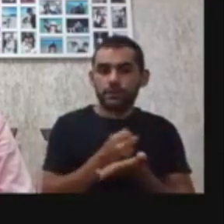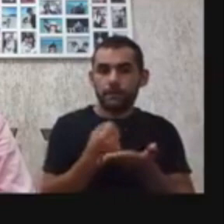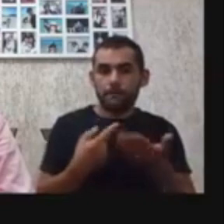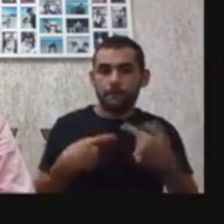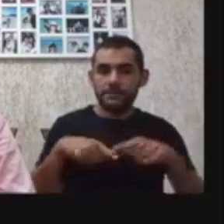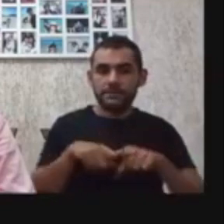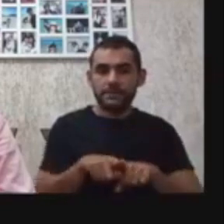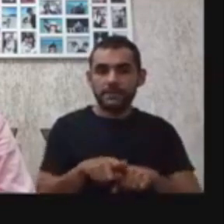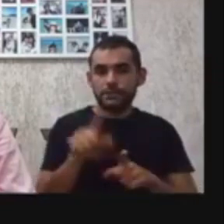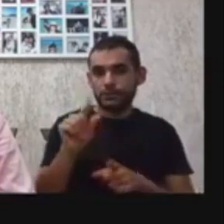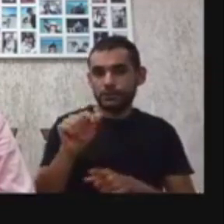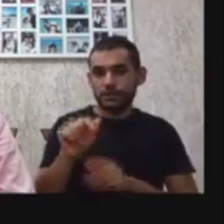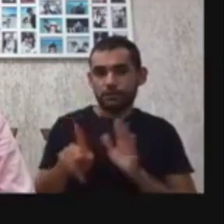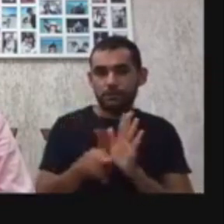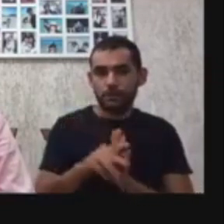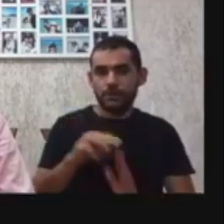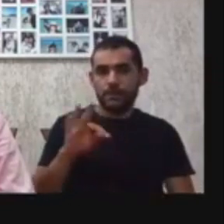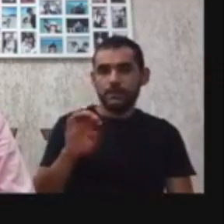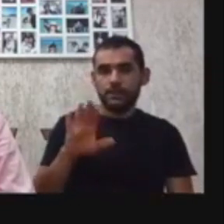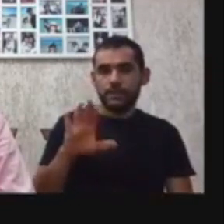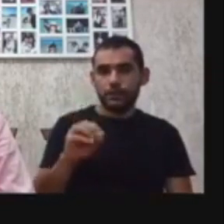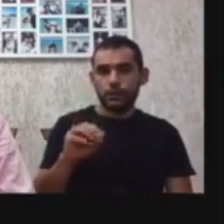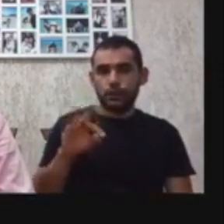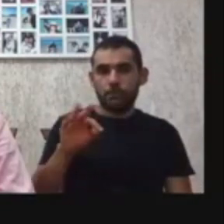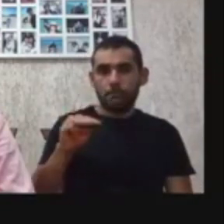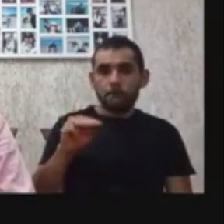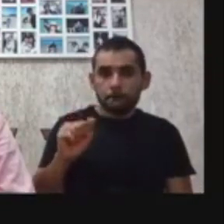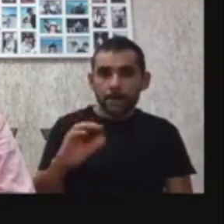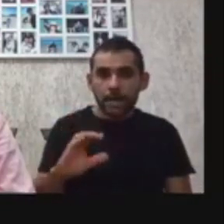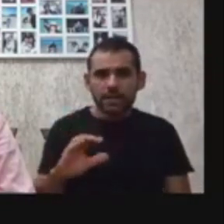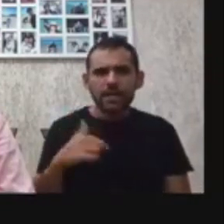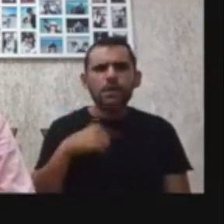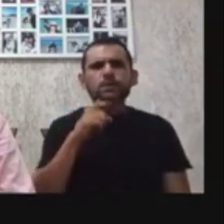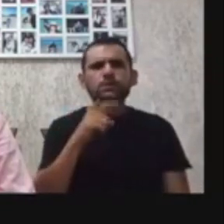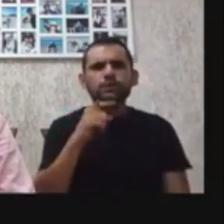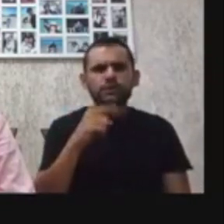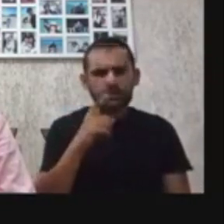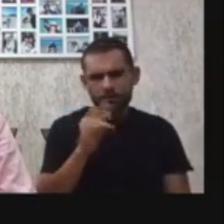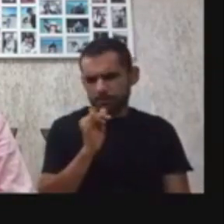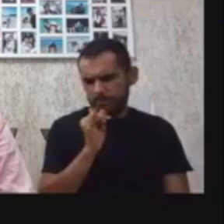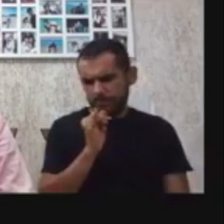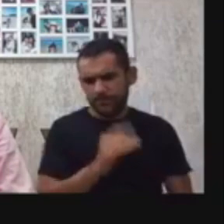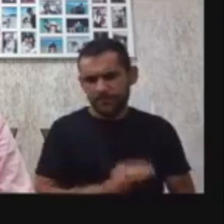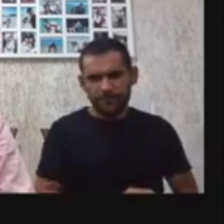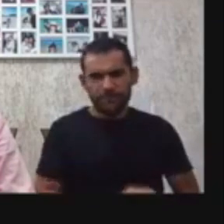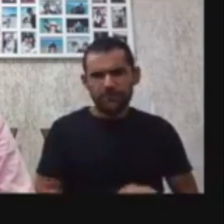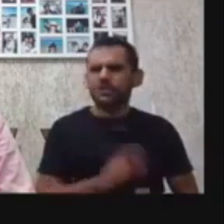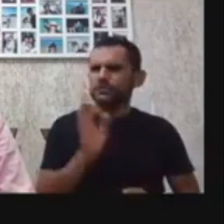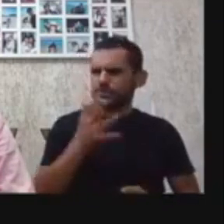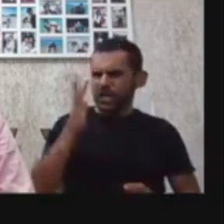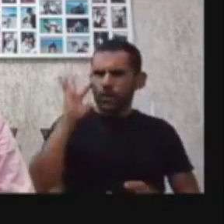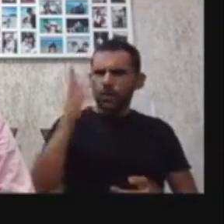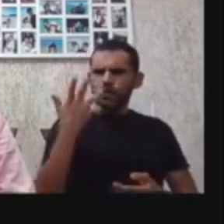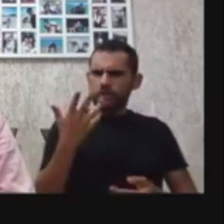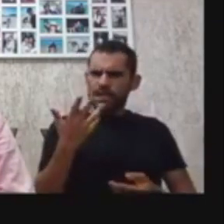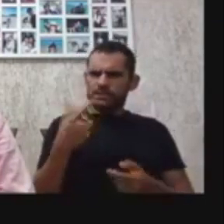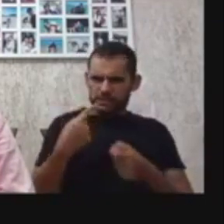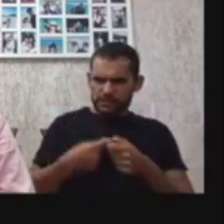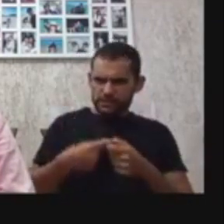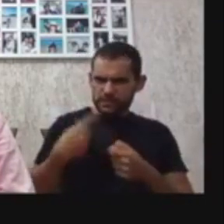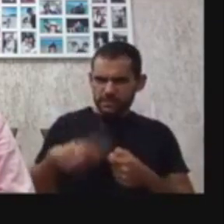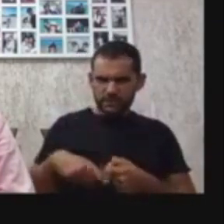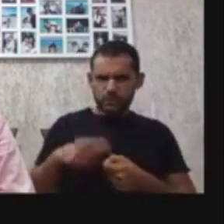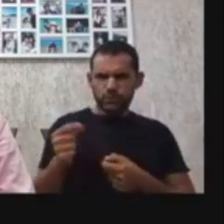para custeio do teto MAC. Aí eu fiquei com uma dúvida, porque assim, isso já não acontece no município? O